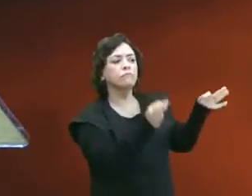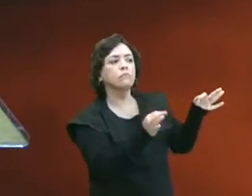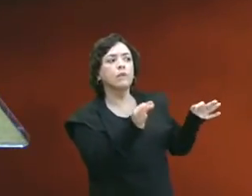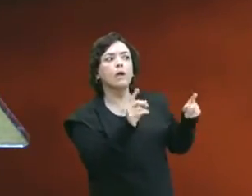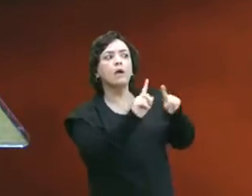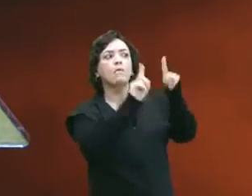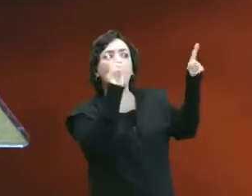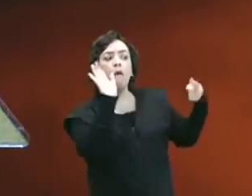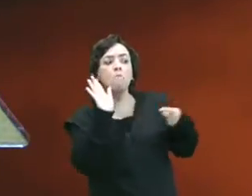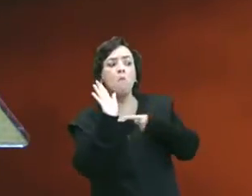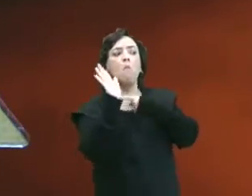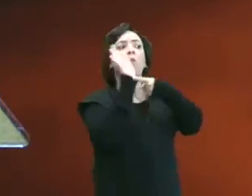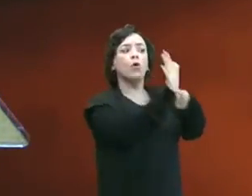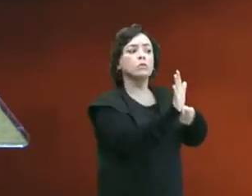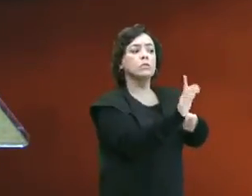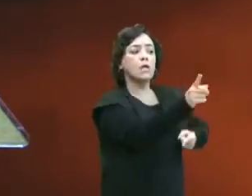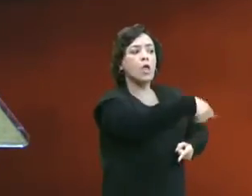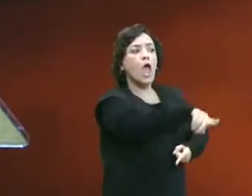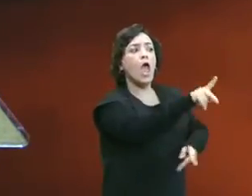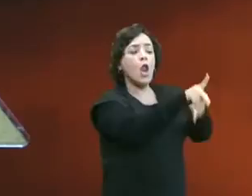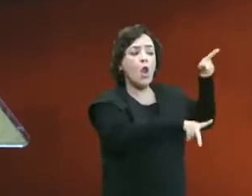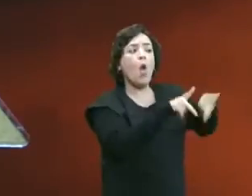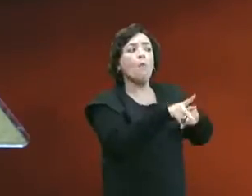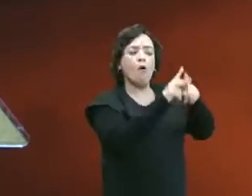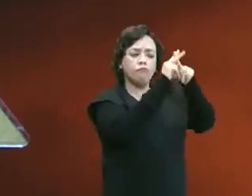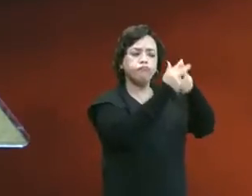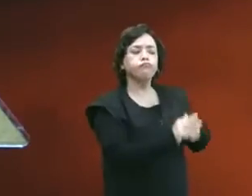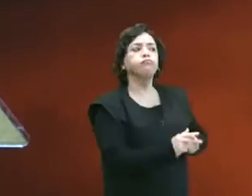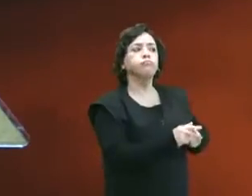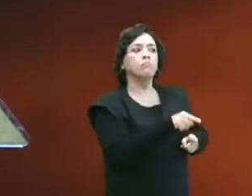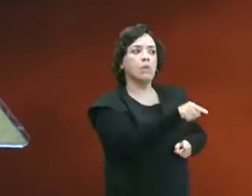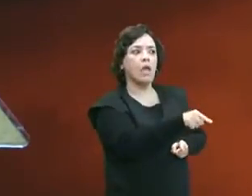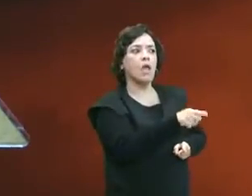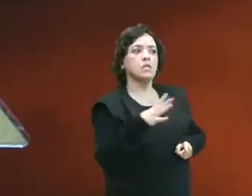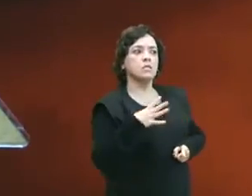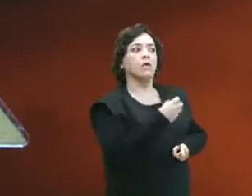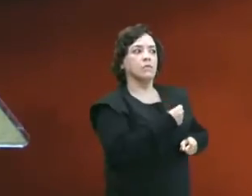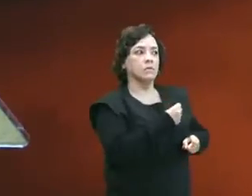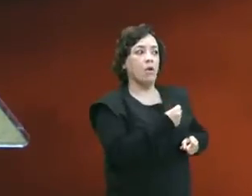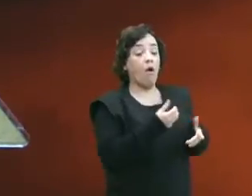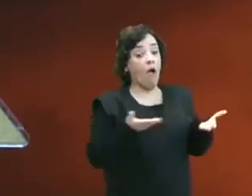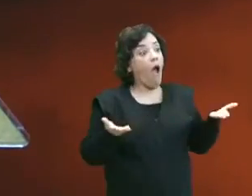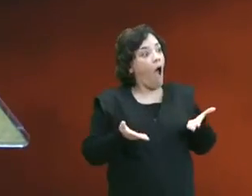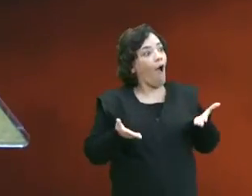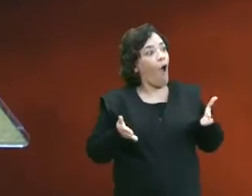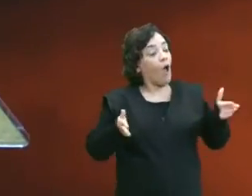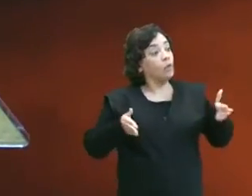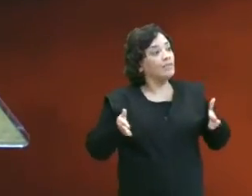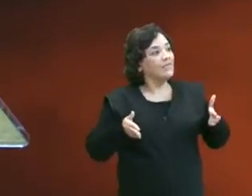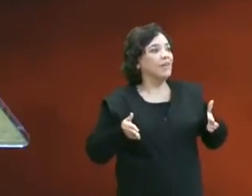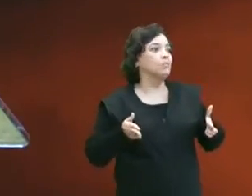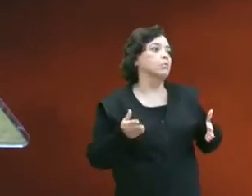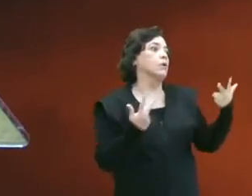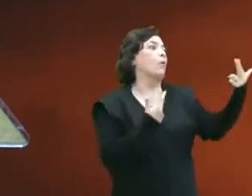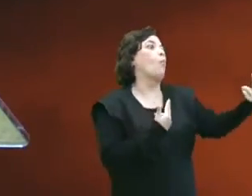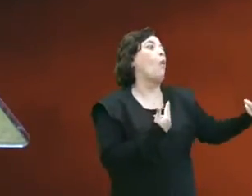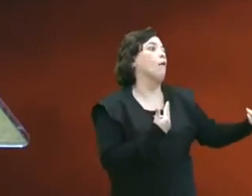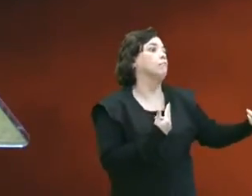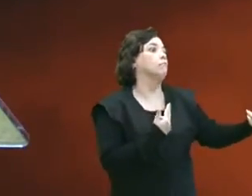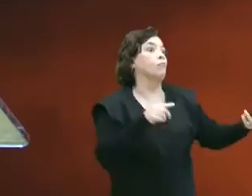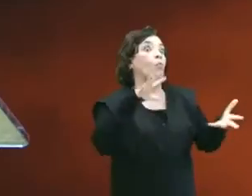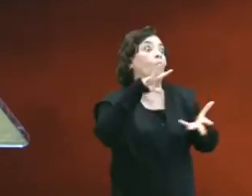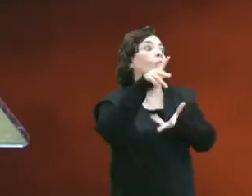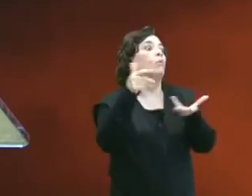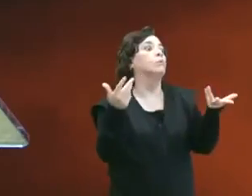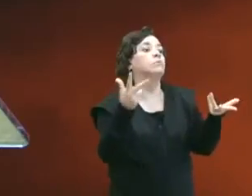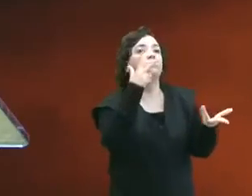para trazer salvação. E eu creio que o tempo que estamos vivendo é um tempo de céus fechados, mas onde os sinais